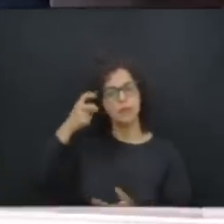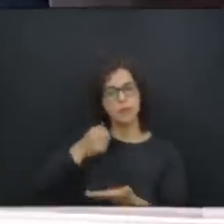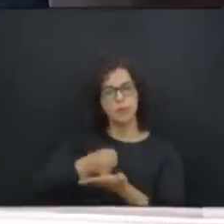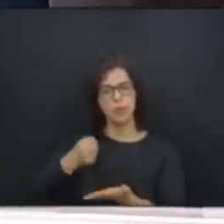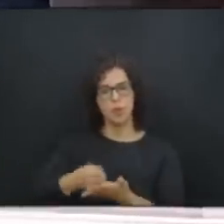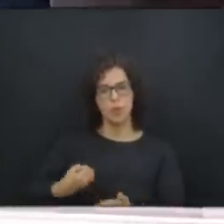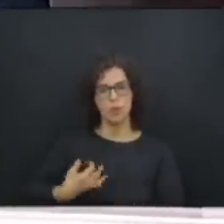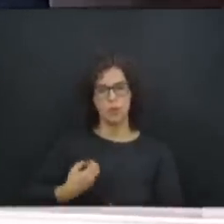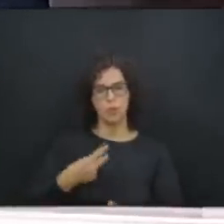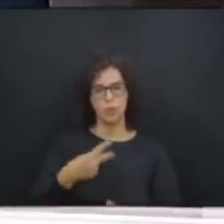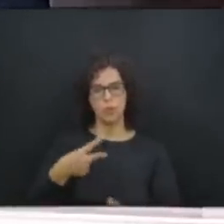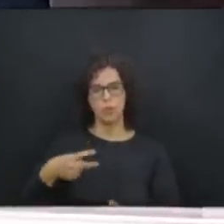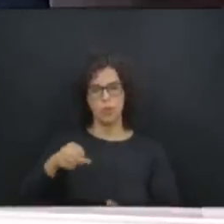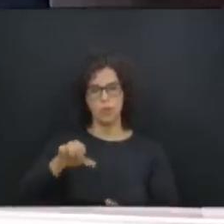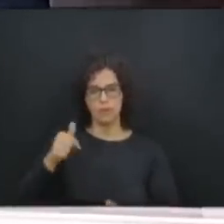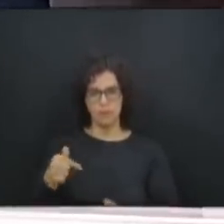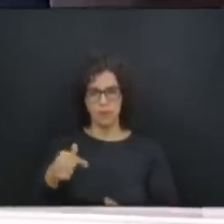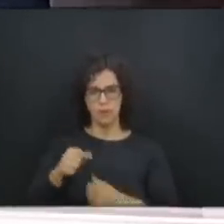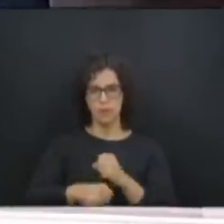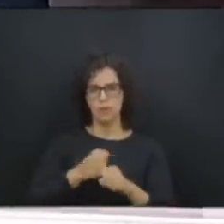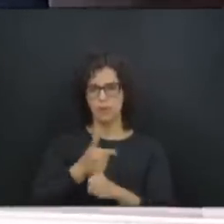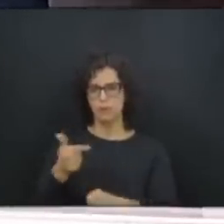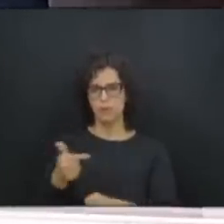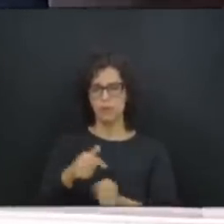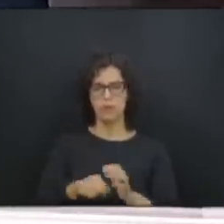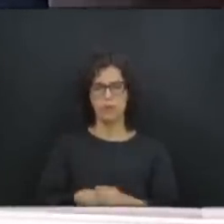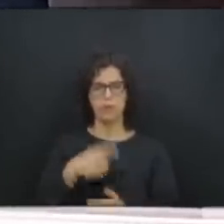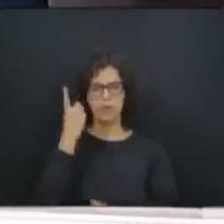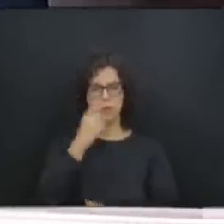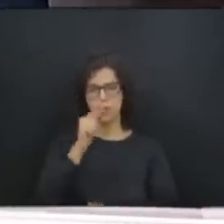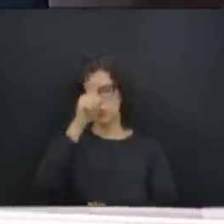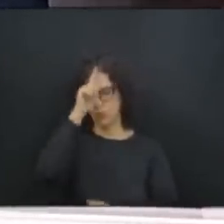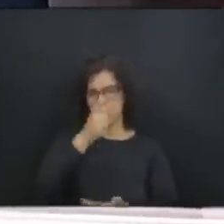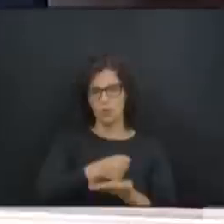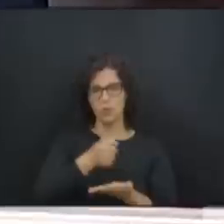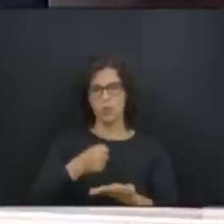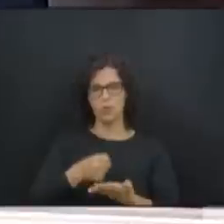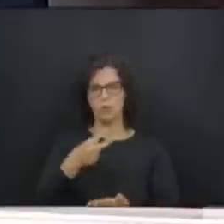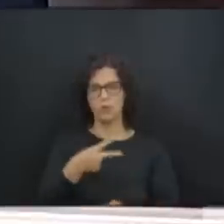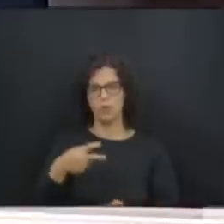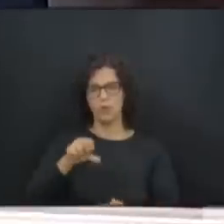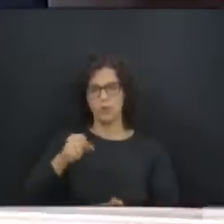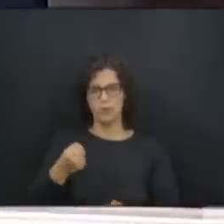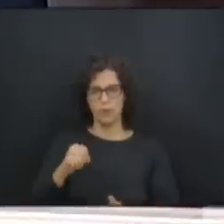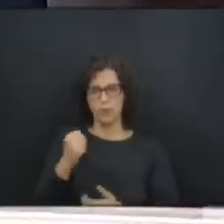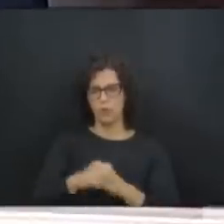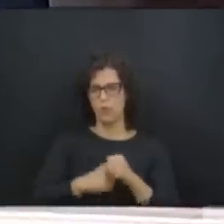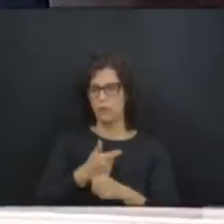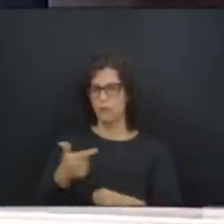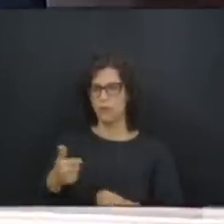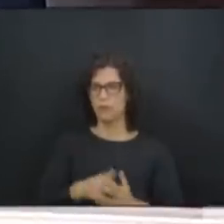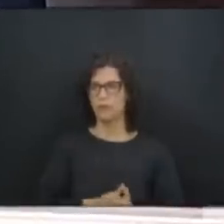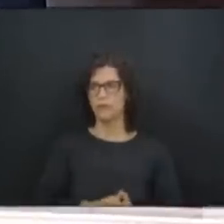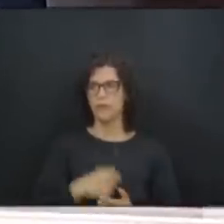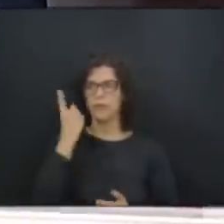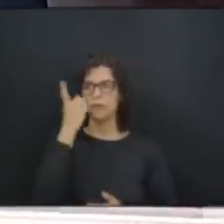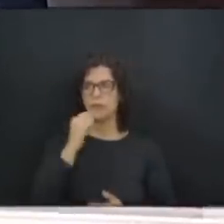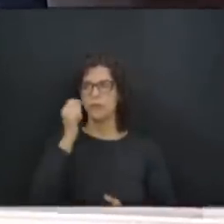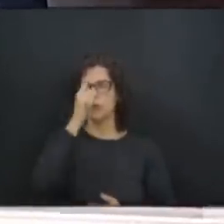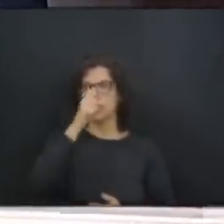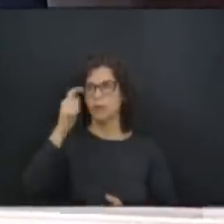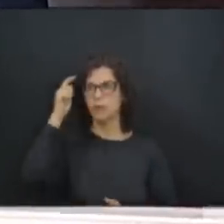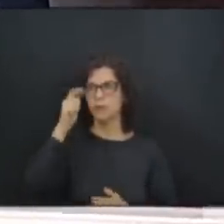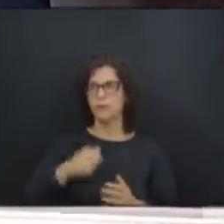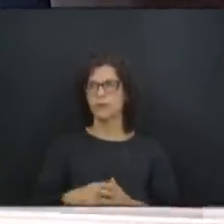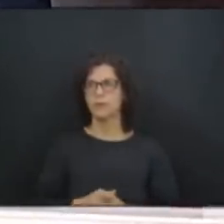protocolado sobre 12297 2022 Deputado corpo teclado sobre 12298 2022 deputado